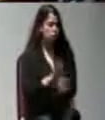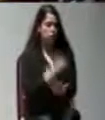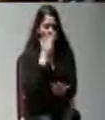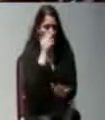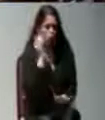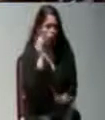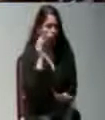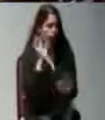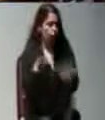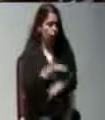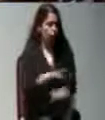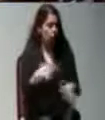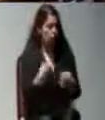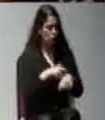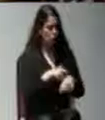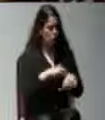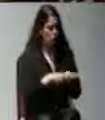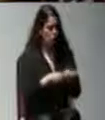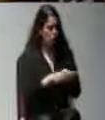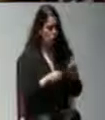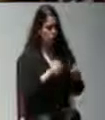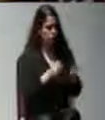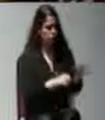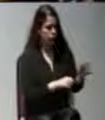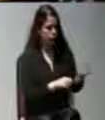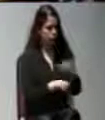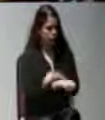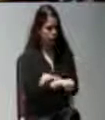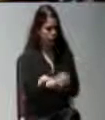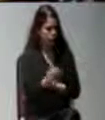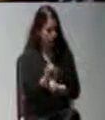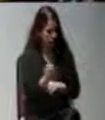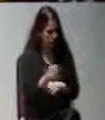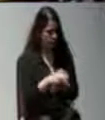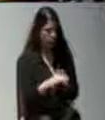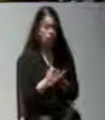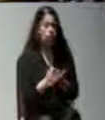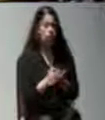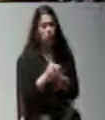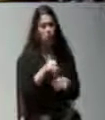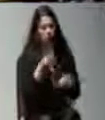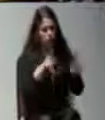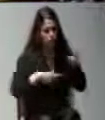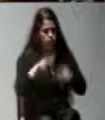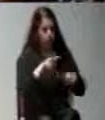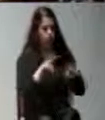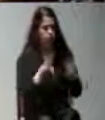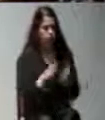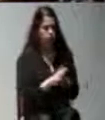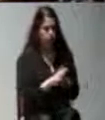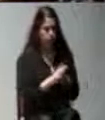momentos, há também nesses momentos, uma maior visibilidade